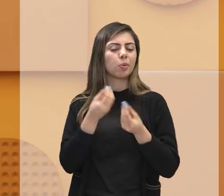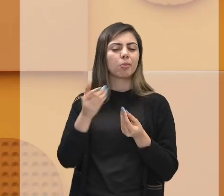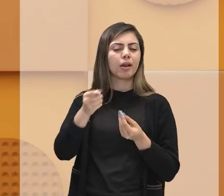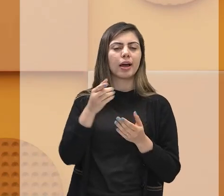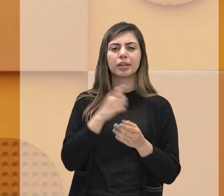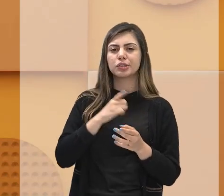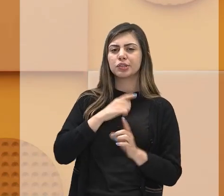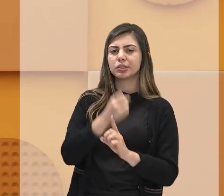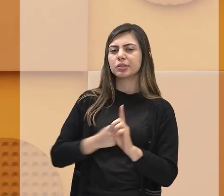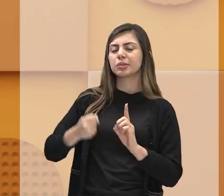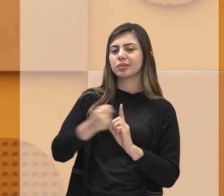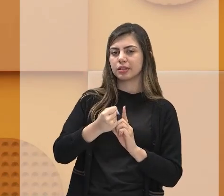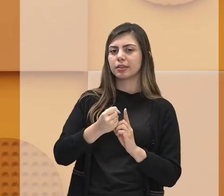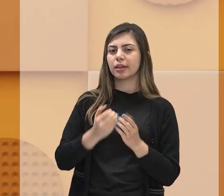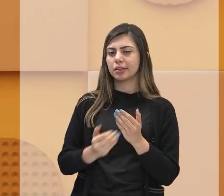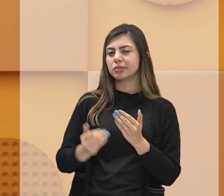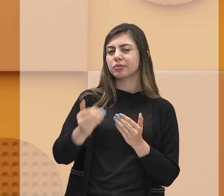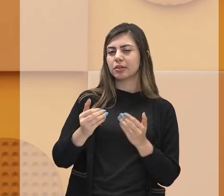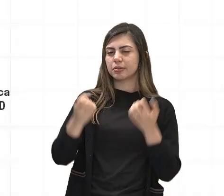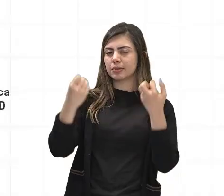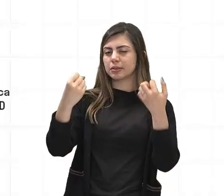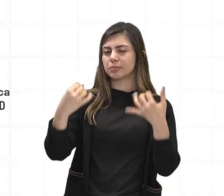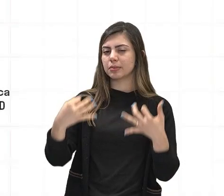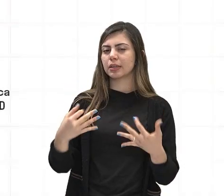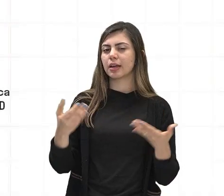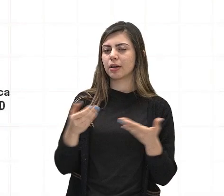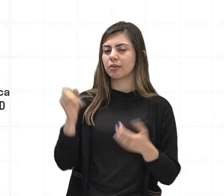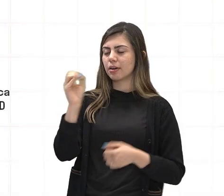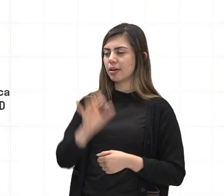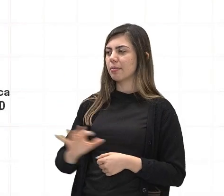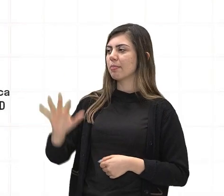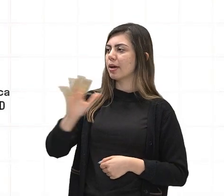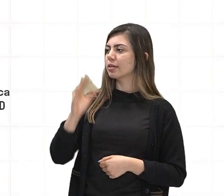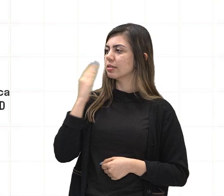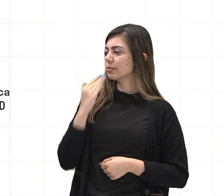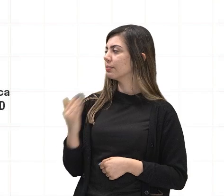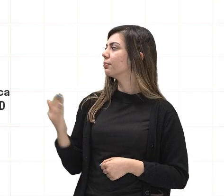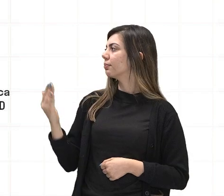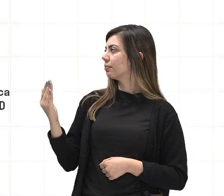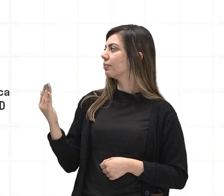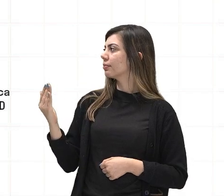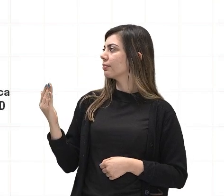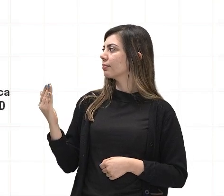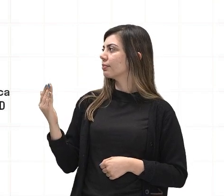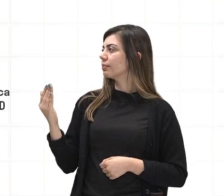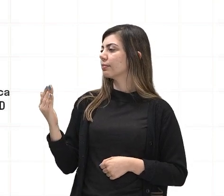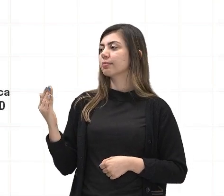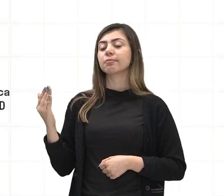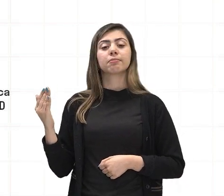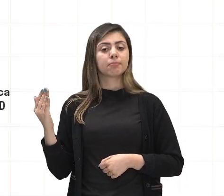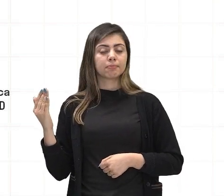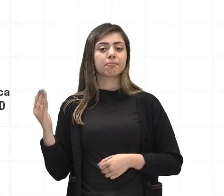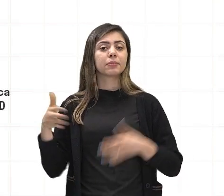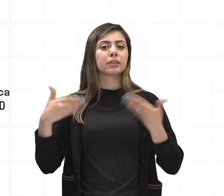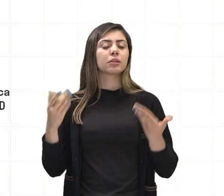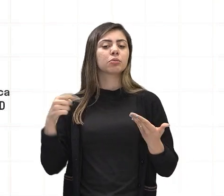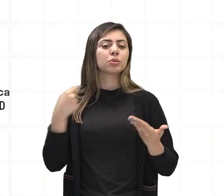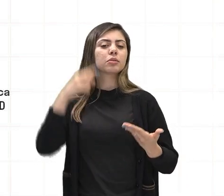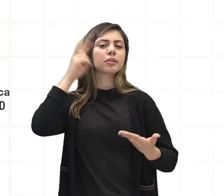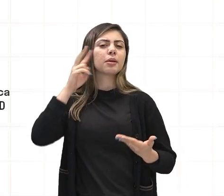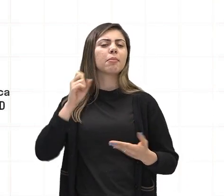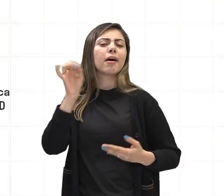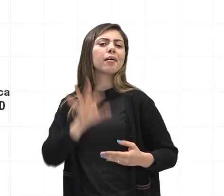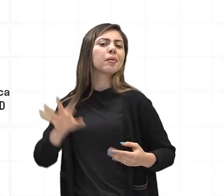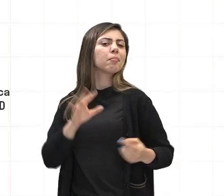pré-revolução, vamos dar uma olhadinha nesta imagem, verifique aqui comigo, né? Vamos relembrar o que essa